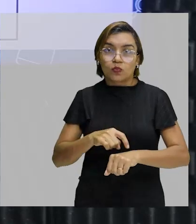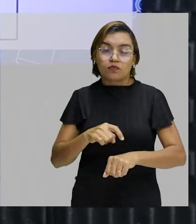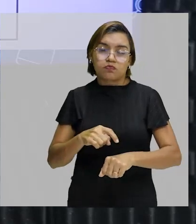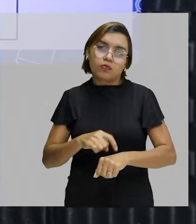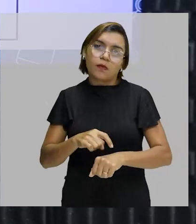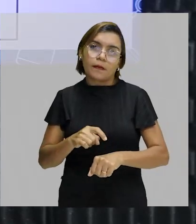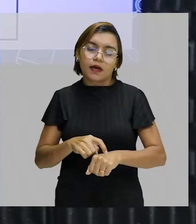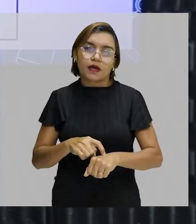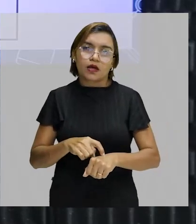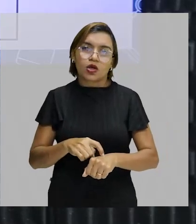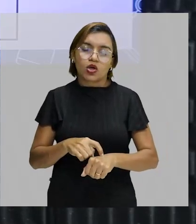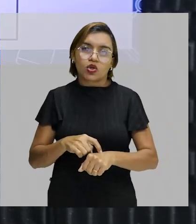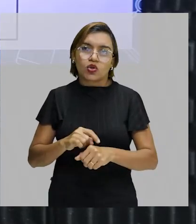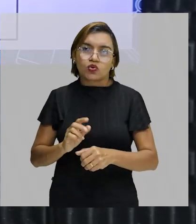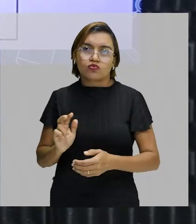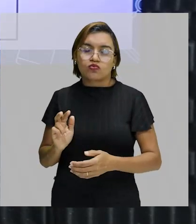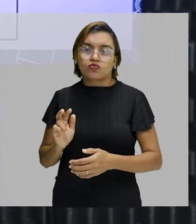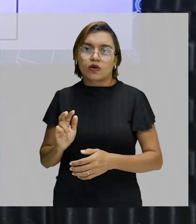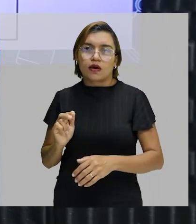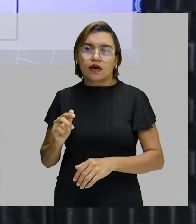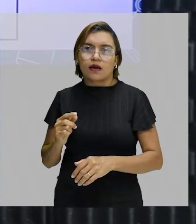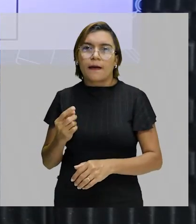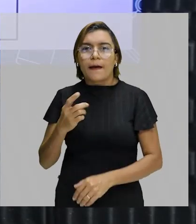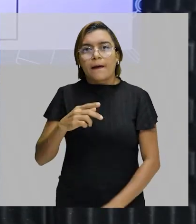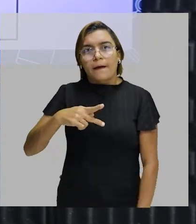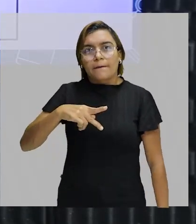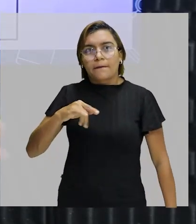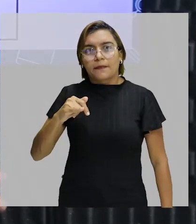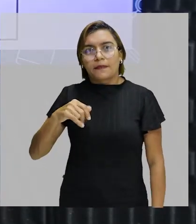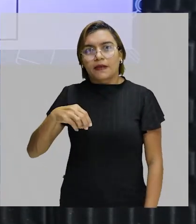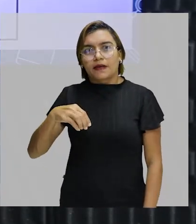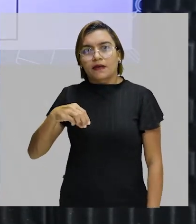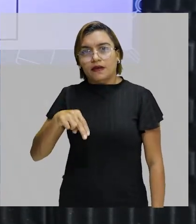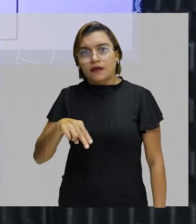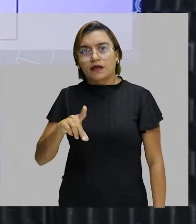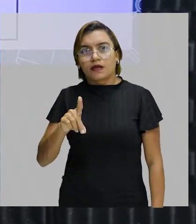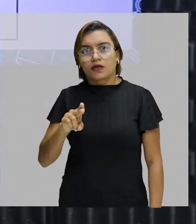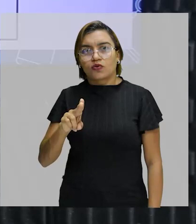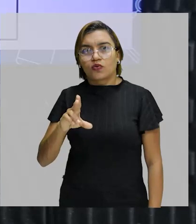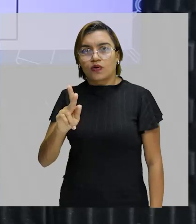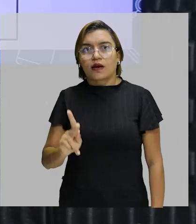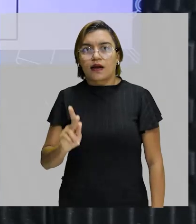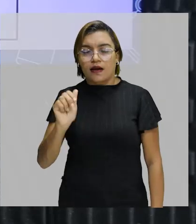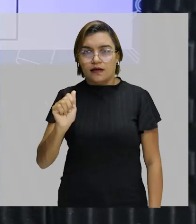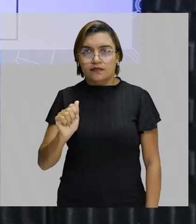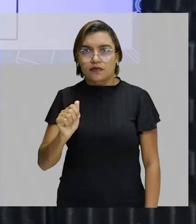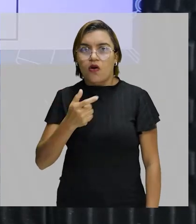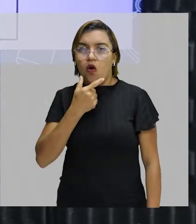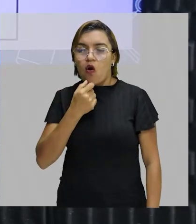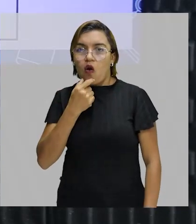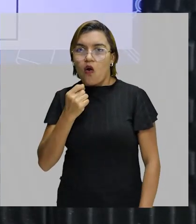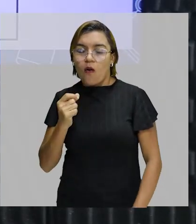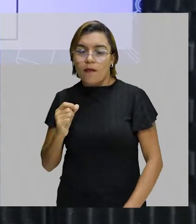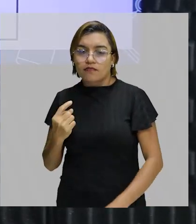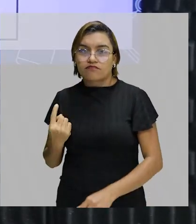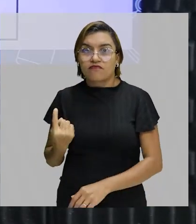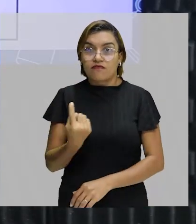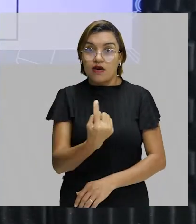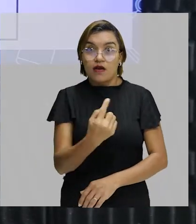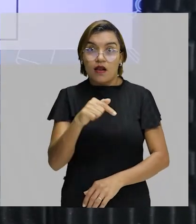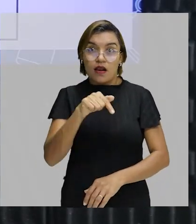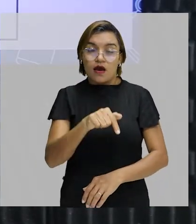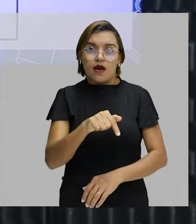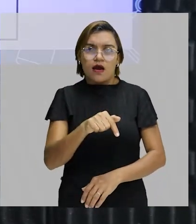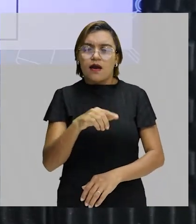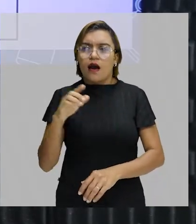que mais, como é que eu posso dizer, expandiu o carimbó no nosso Brasil, ele foi altamente criticado porque ele quebrava